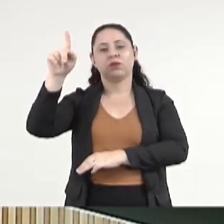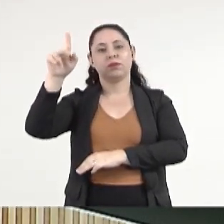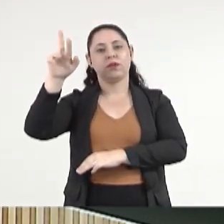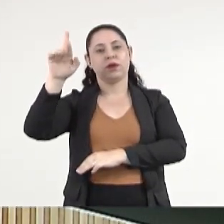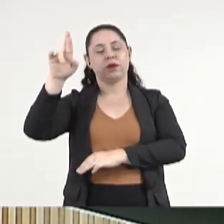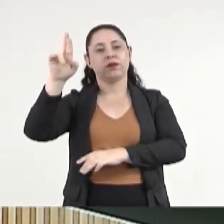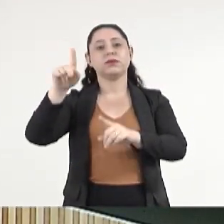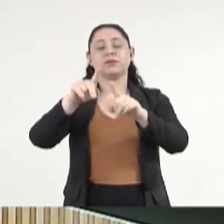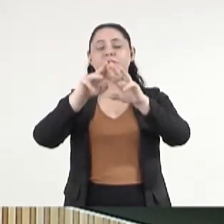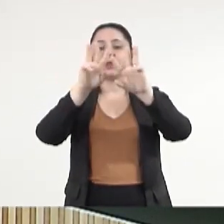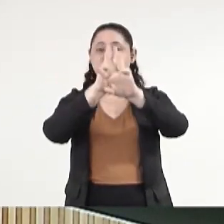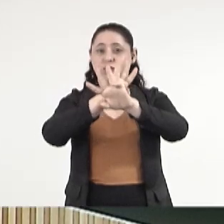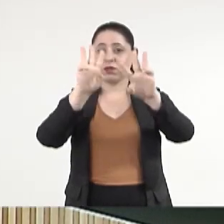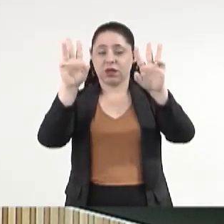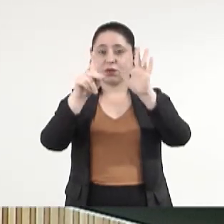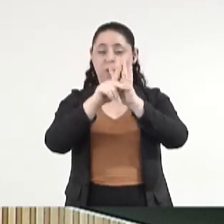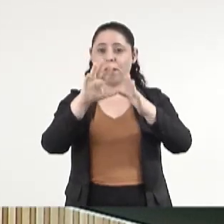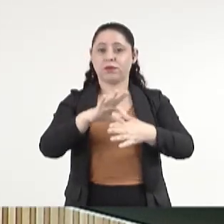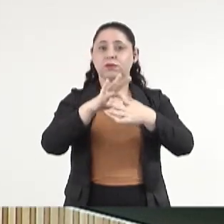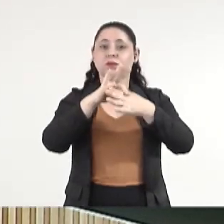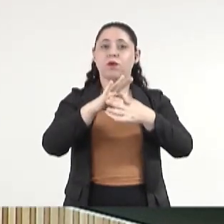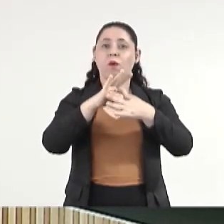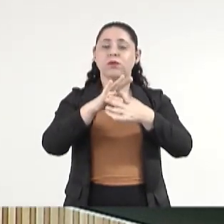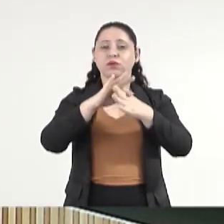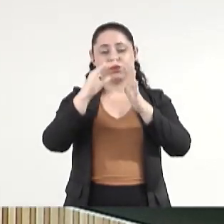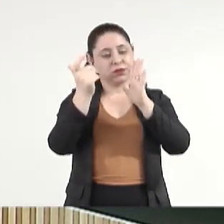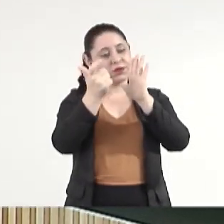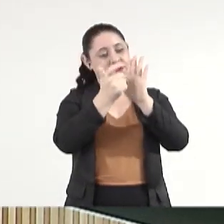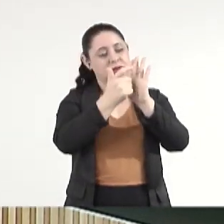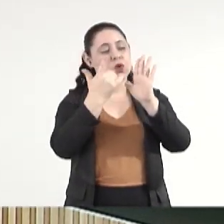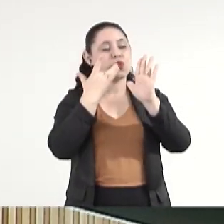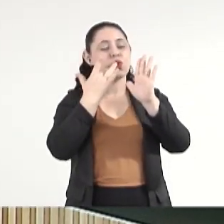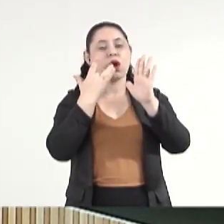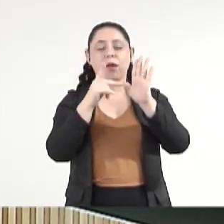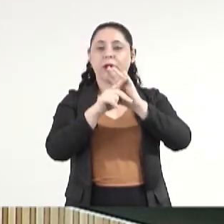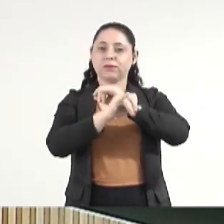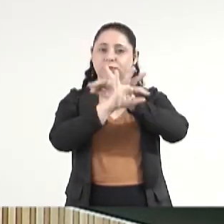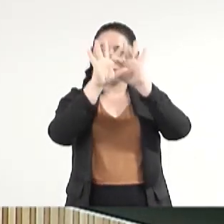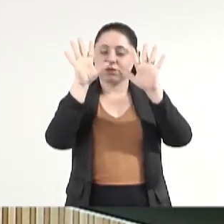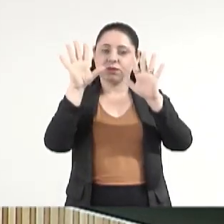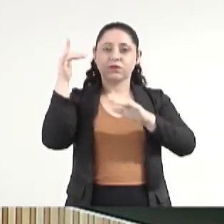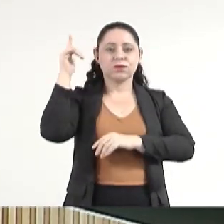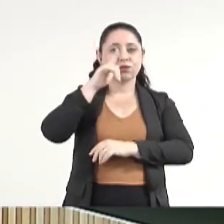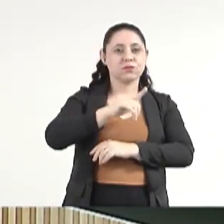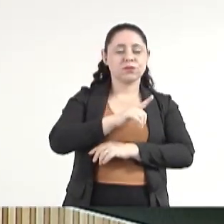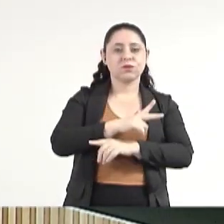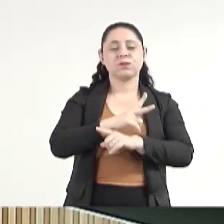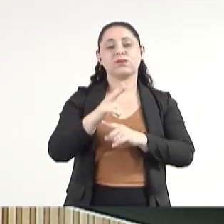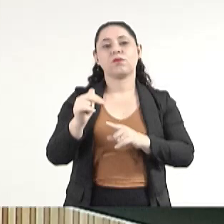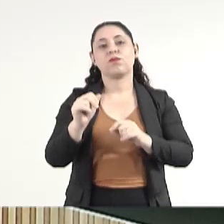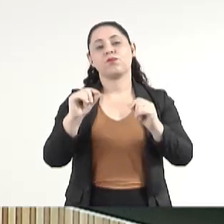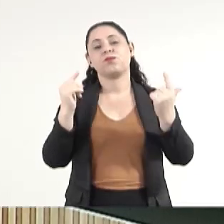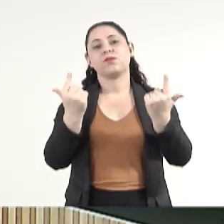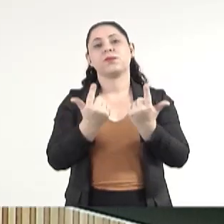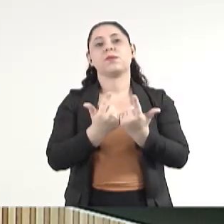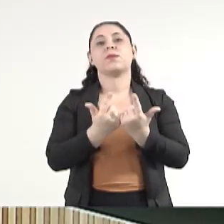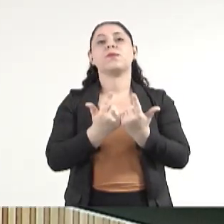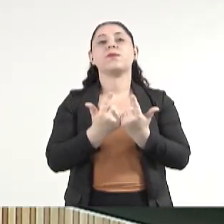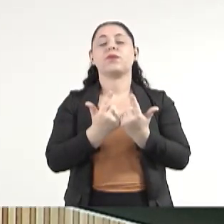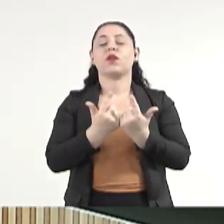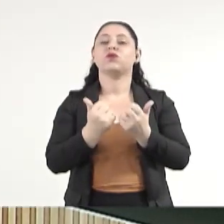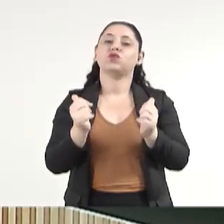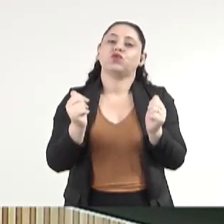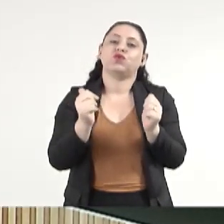www.al.ms.gov.br, o site da Alemes também destacando o selo ouro em transparência pública obtido aqui pela Assembleia